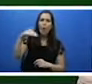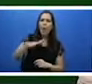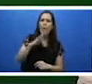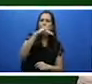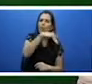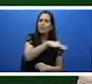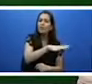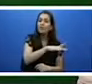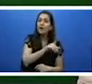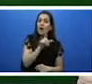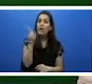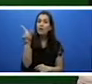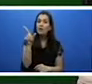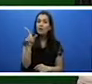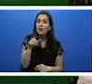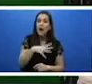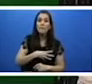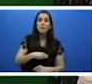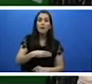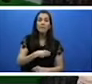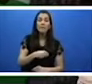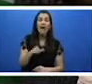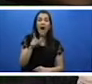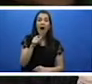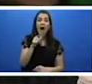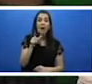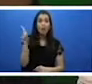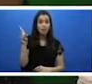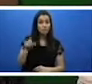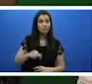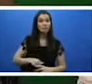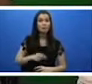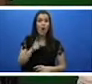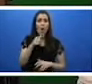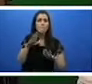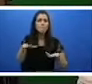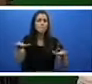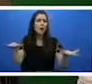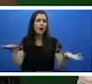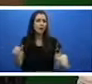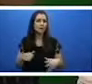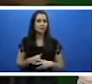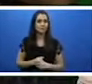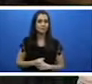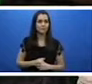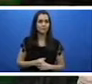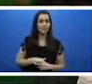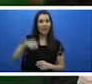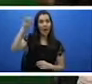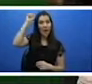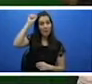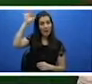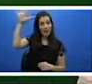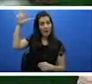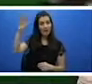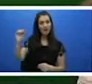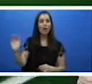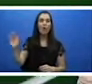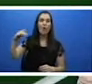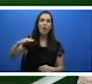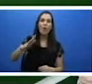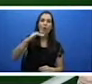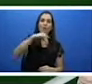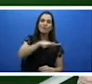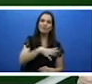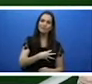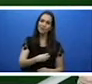mamíferos aquáticos, tá? Porque vivem no mar. Baleia jubarte e o golfinho com o filhotinho,